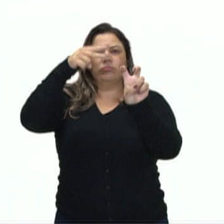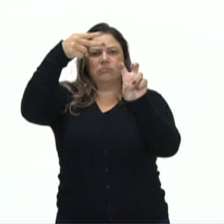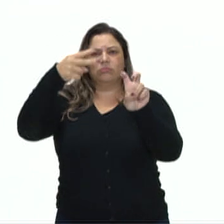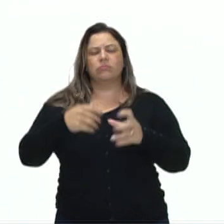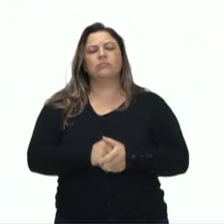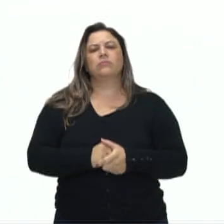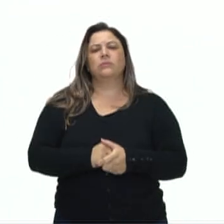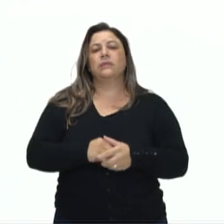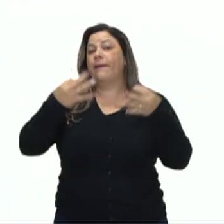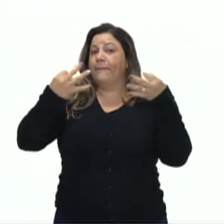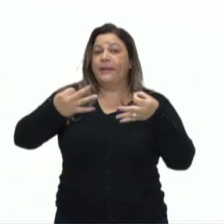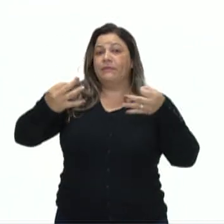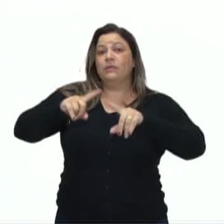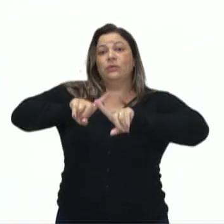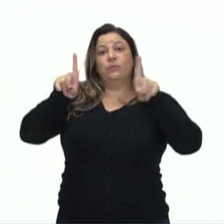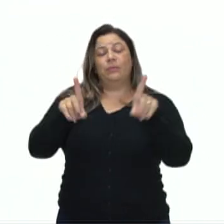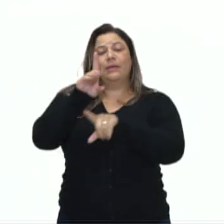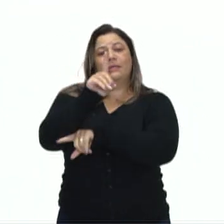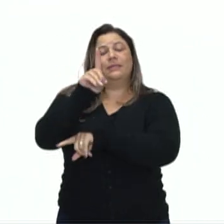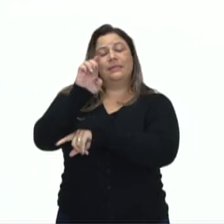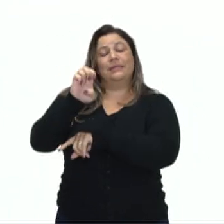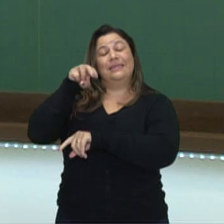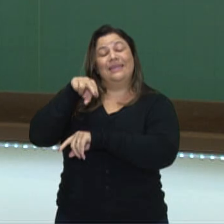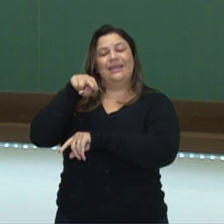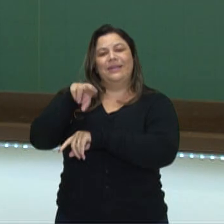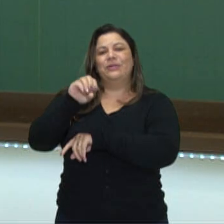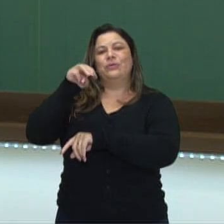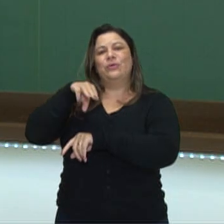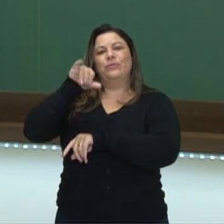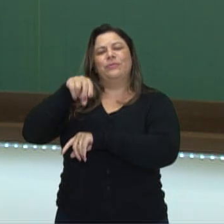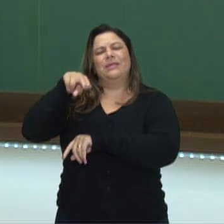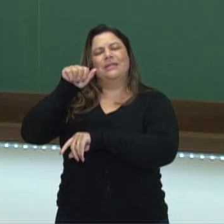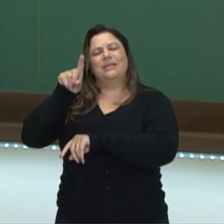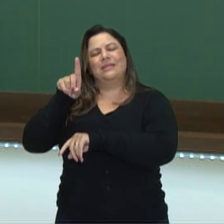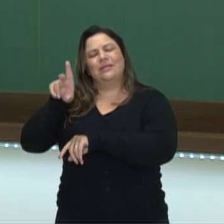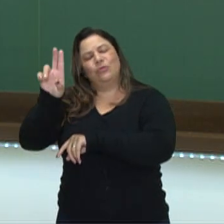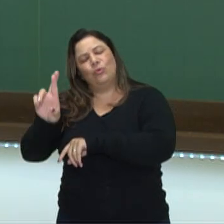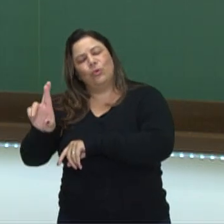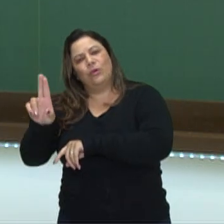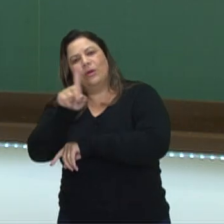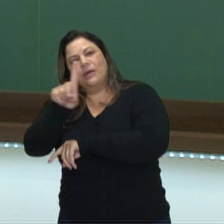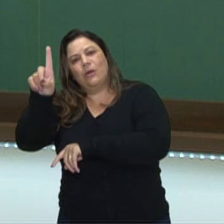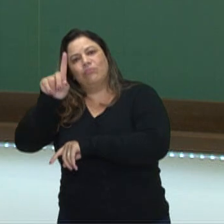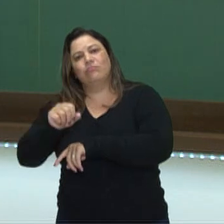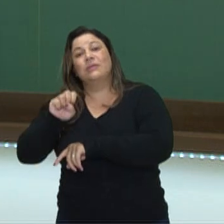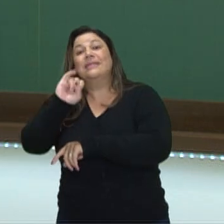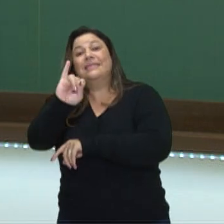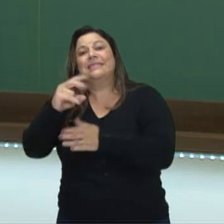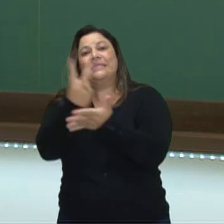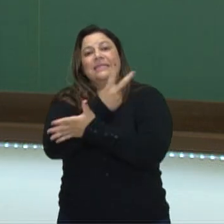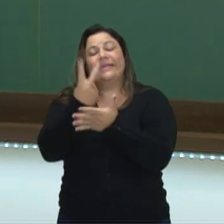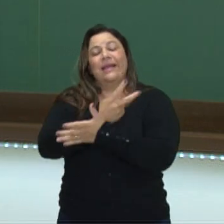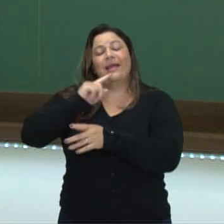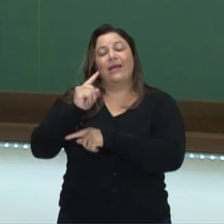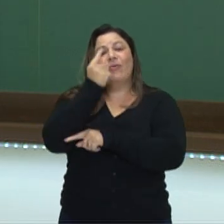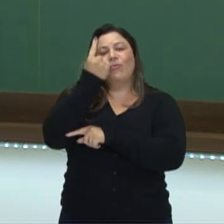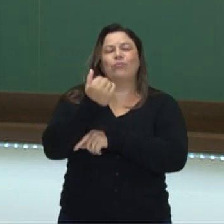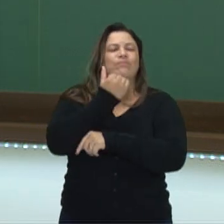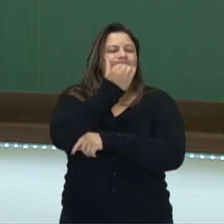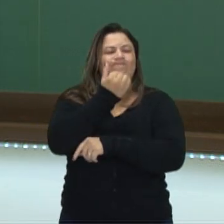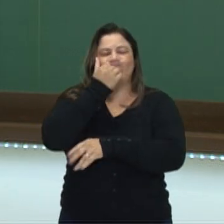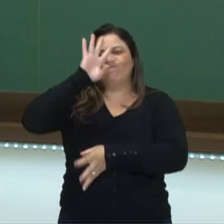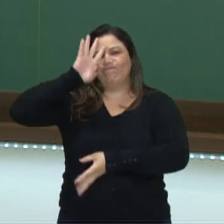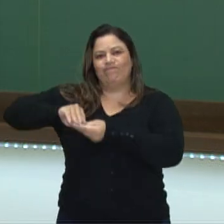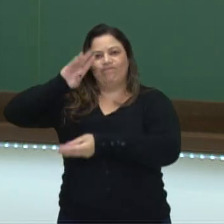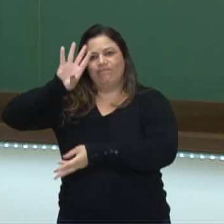pelo denominador, não. Então, se falhar 1, a gente não vai conseguir resolver. Então, 25 décimos não é